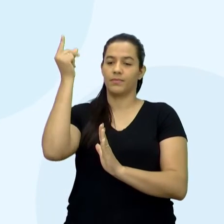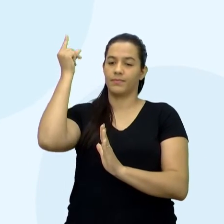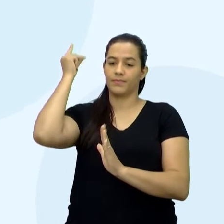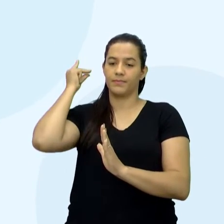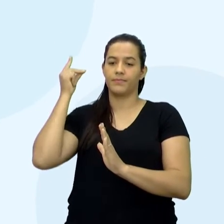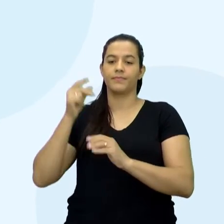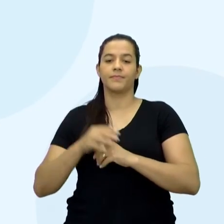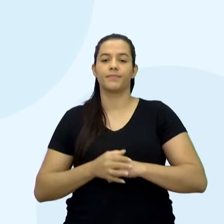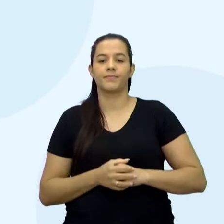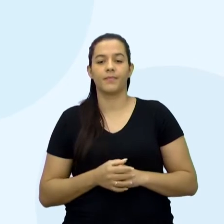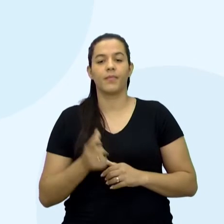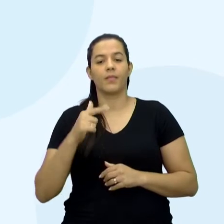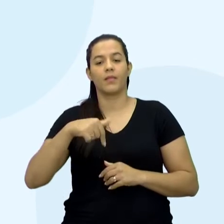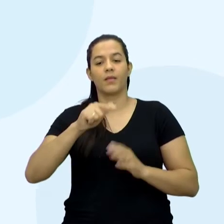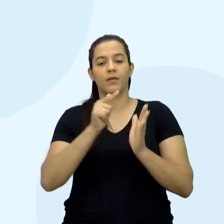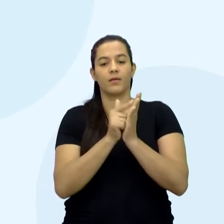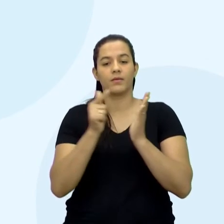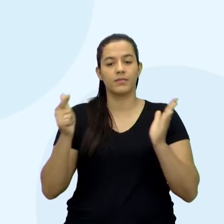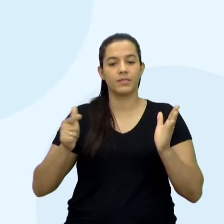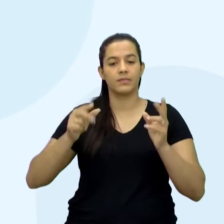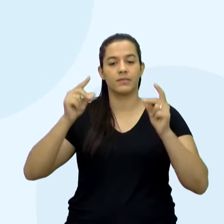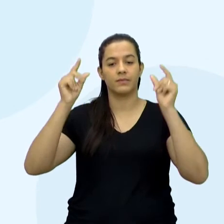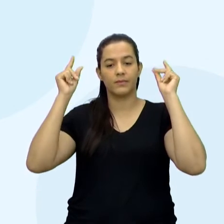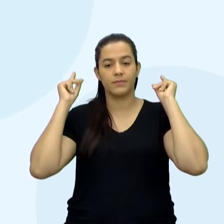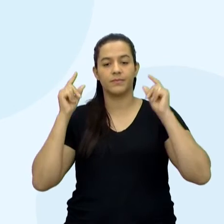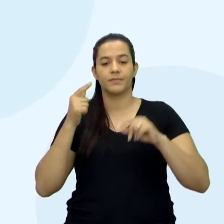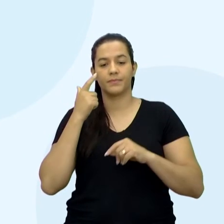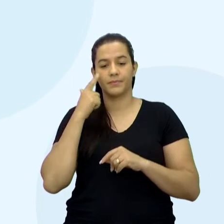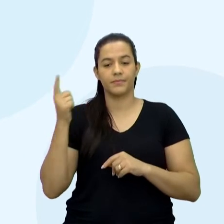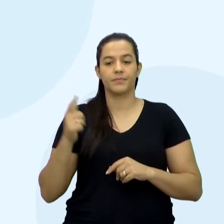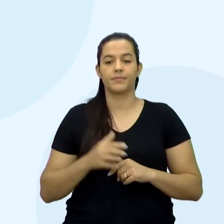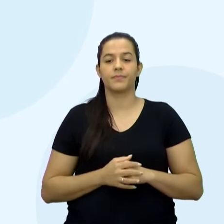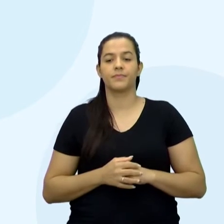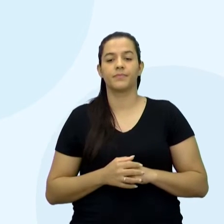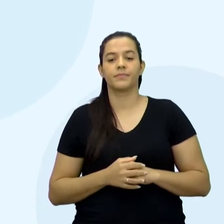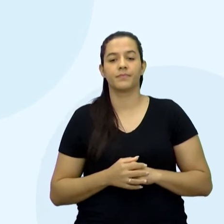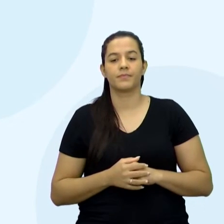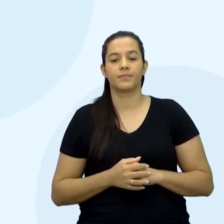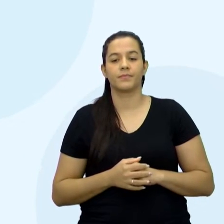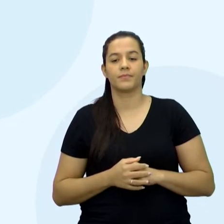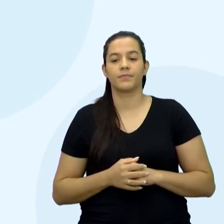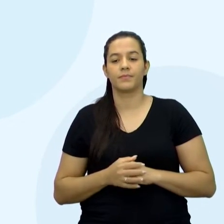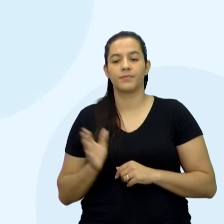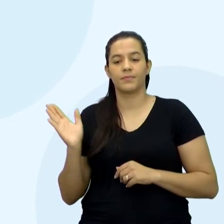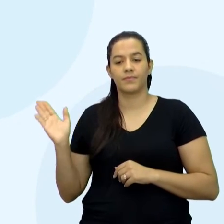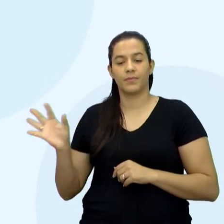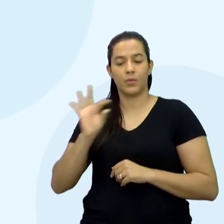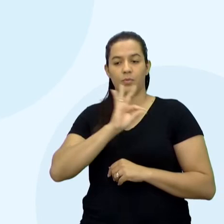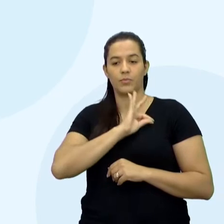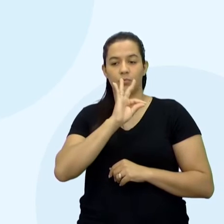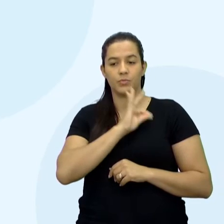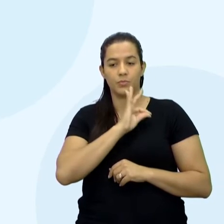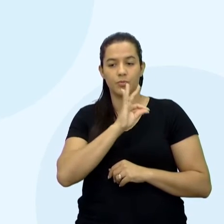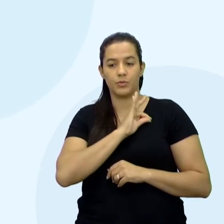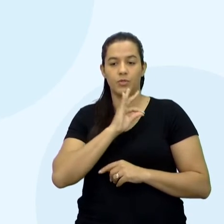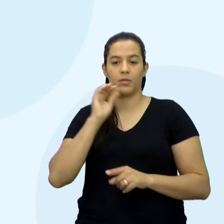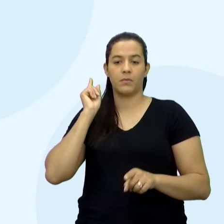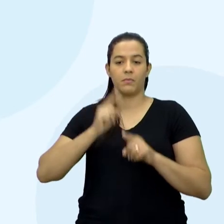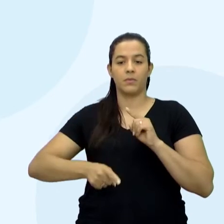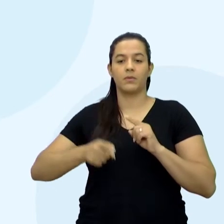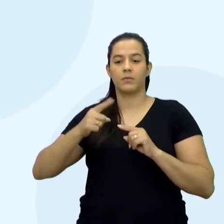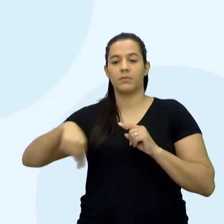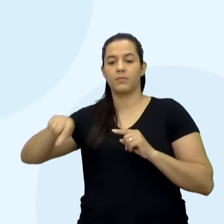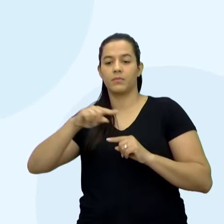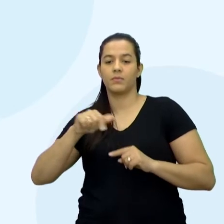antigos. De jornais bem antigos, mas olha só, impedido pela polícia o futebol feminino.